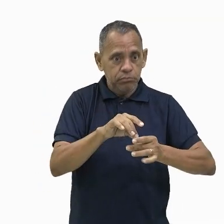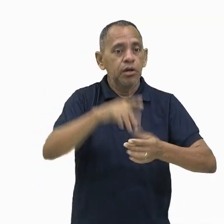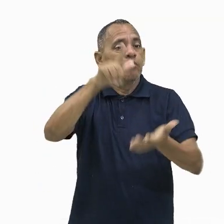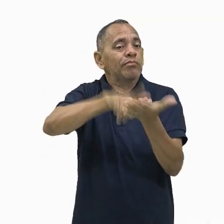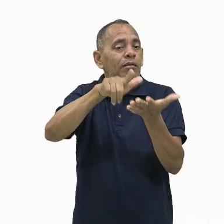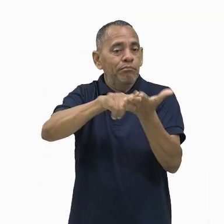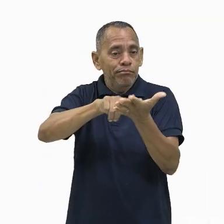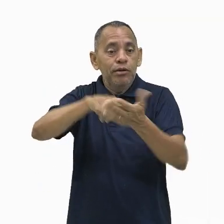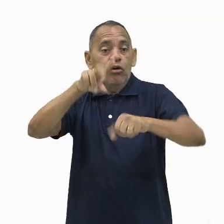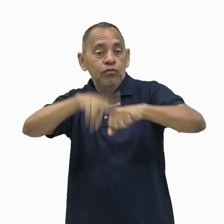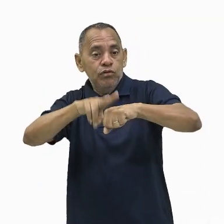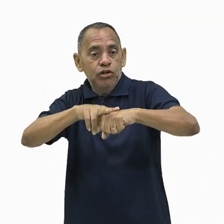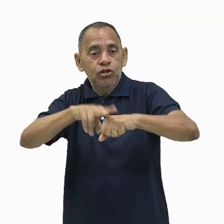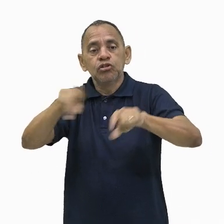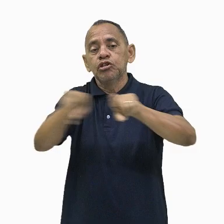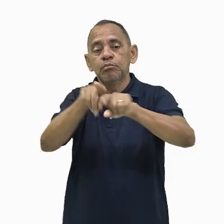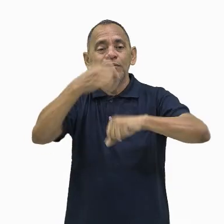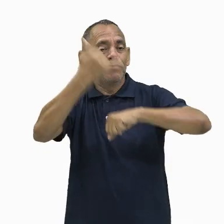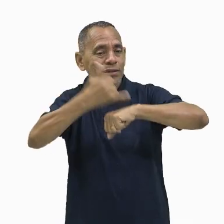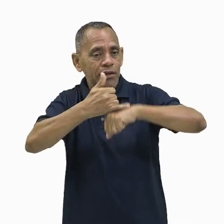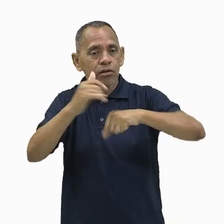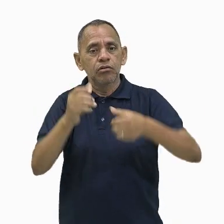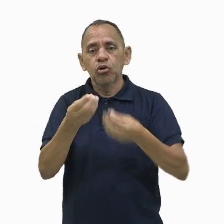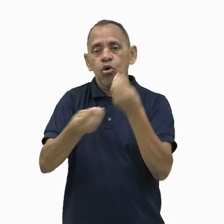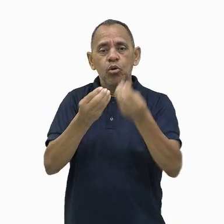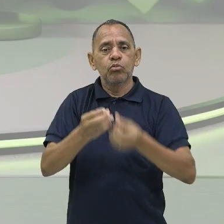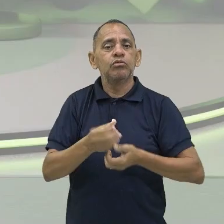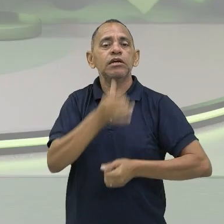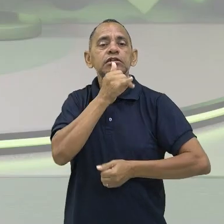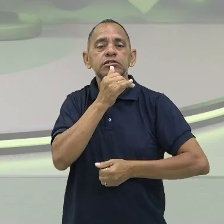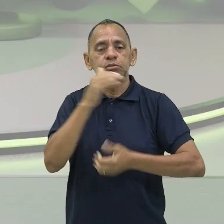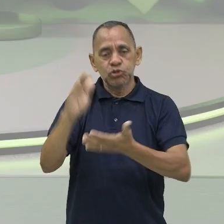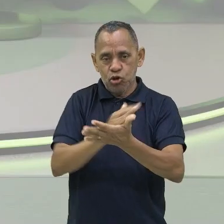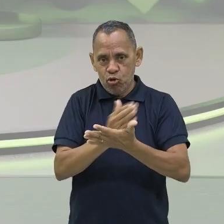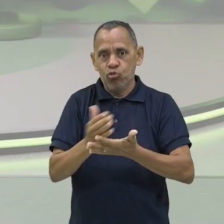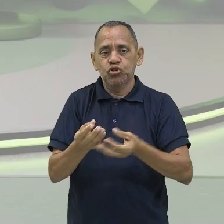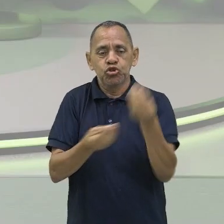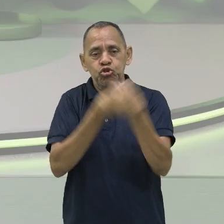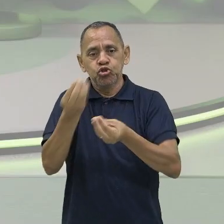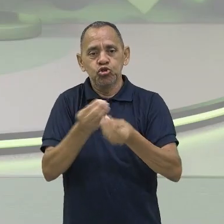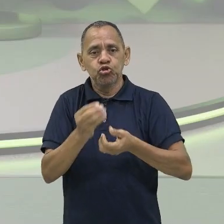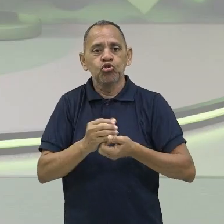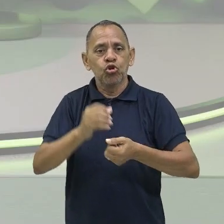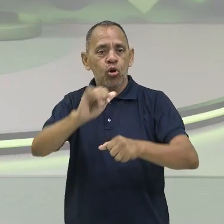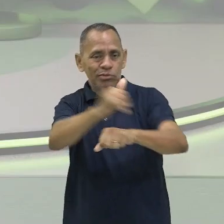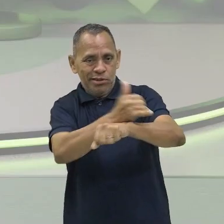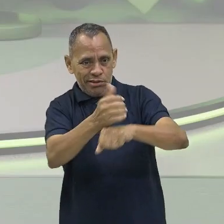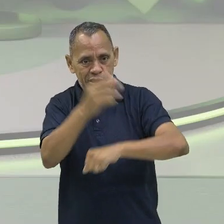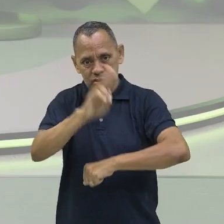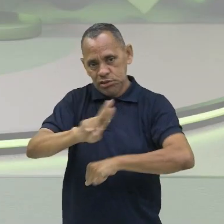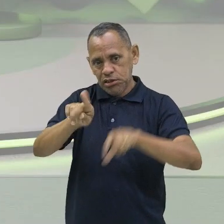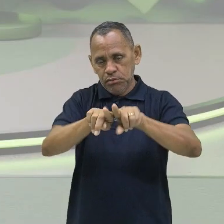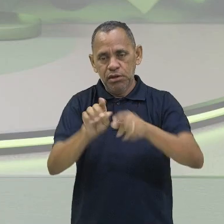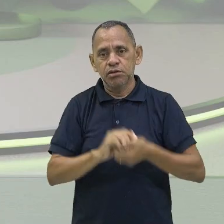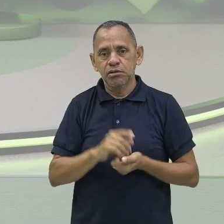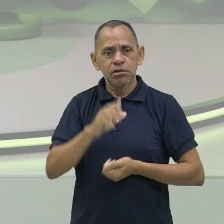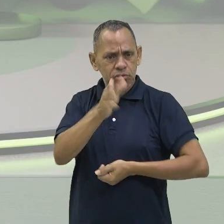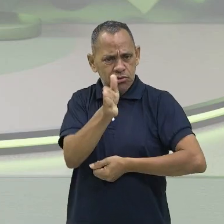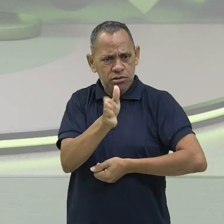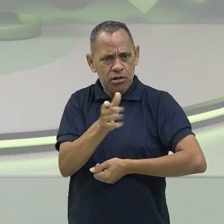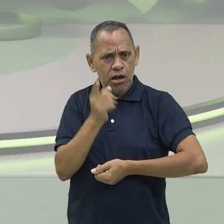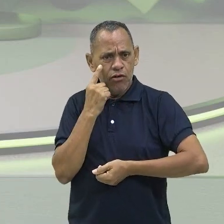Vamos ver alguns exemplos de como a gente pode fazer essa separação adequada? Vocês já viram por aí essas lixeiras que elas têm